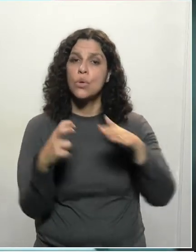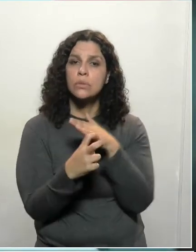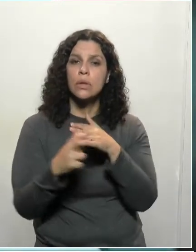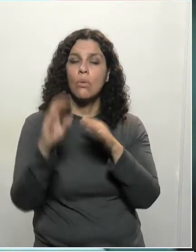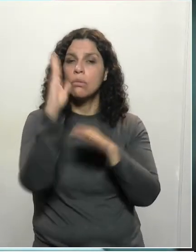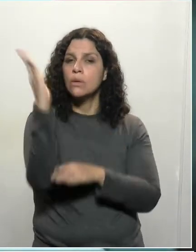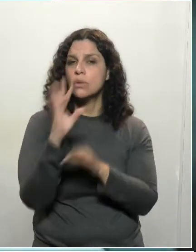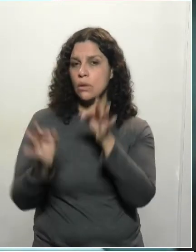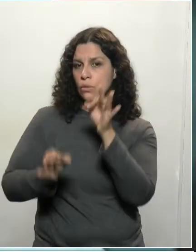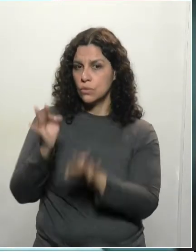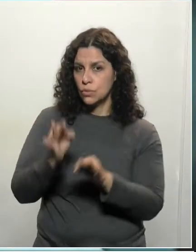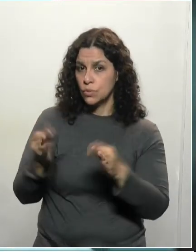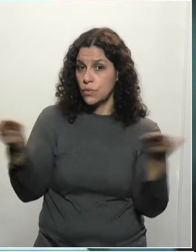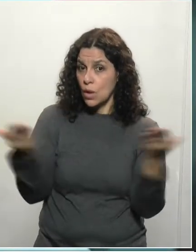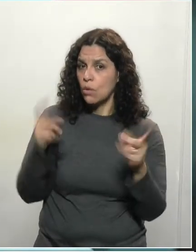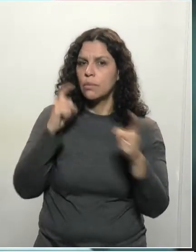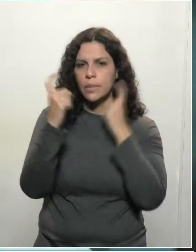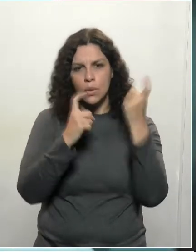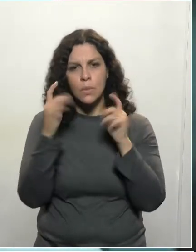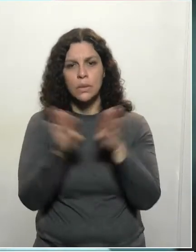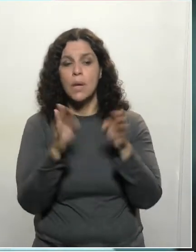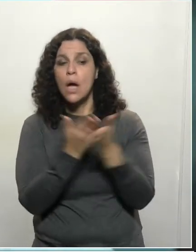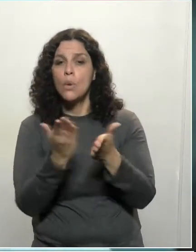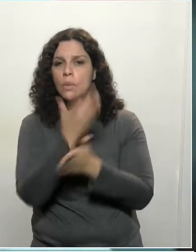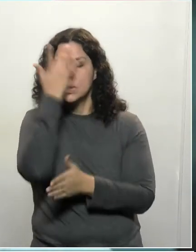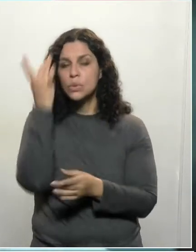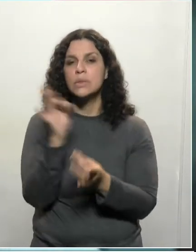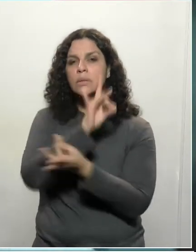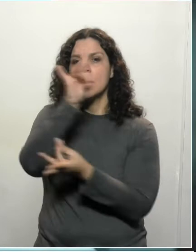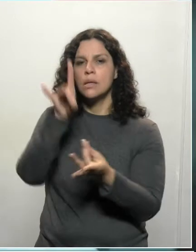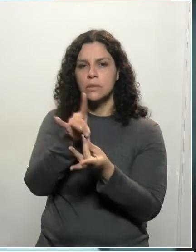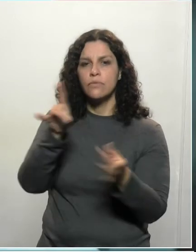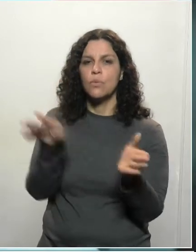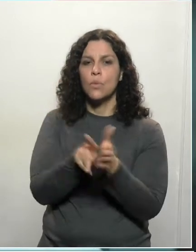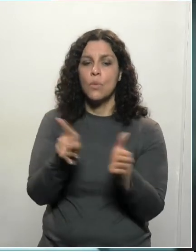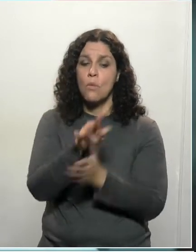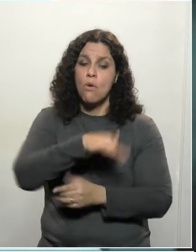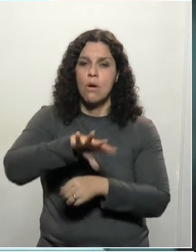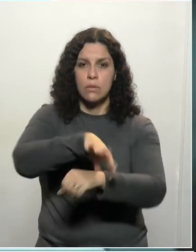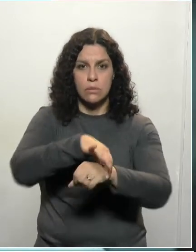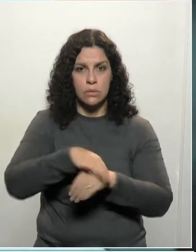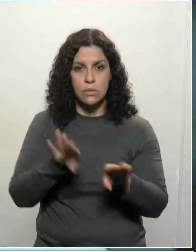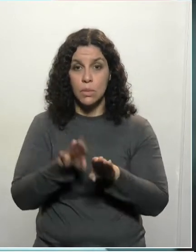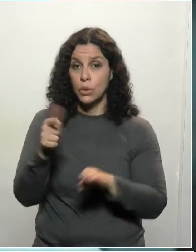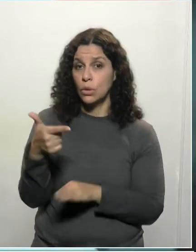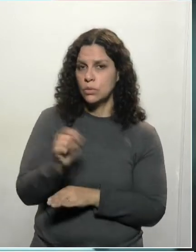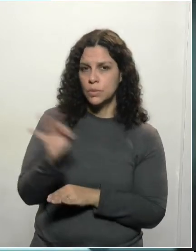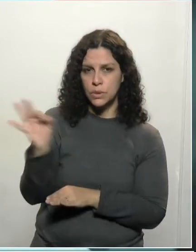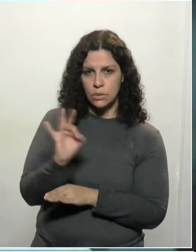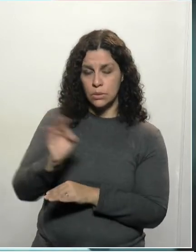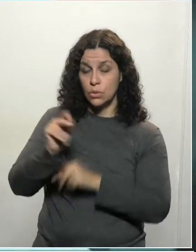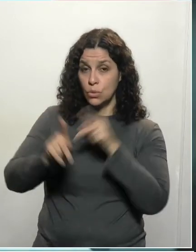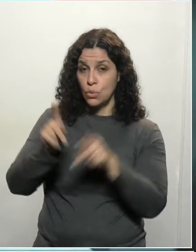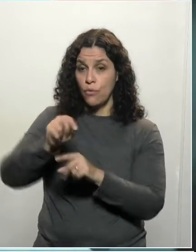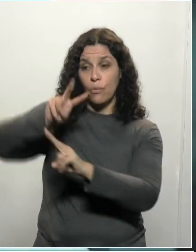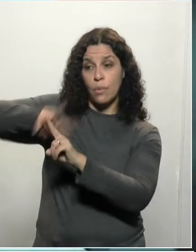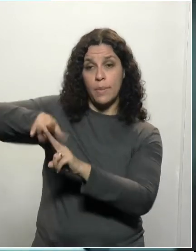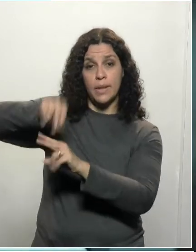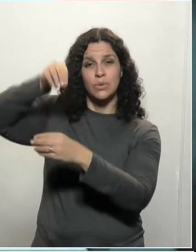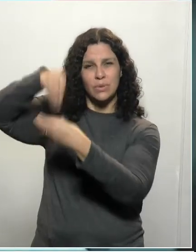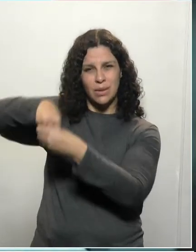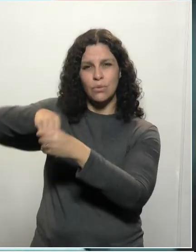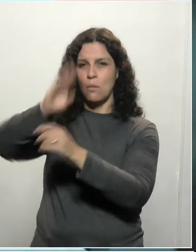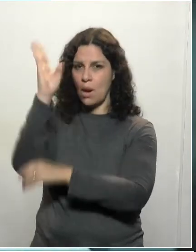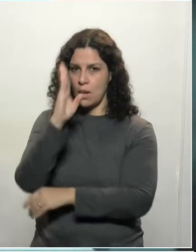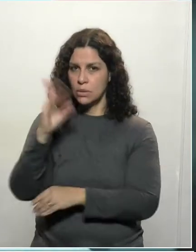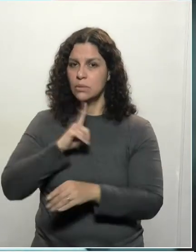Justiça. A situação preocupa especialistas em segurança, porque apenas 2% da população carcerária